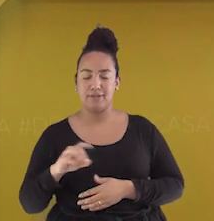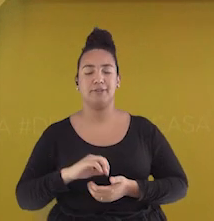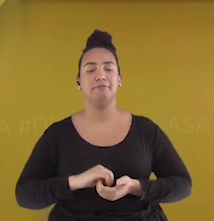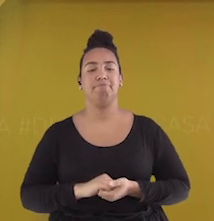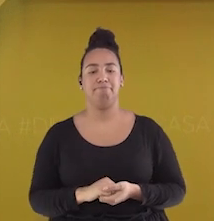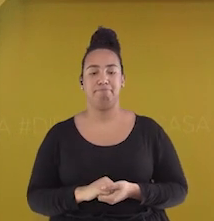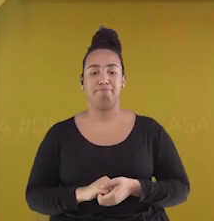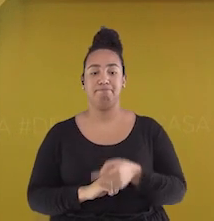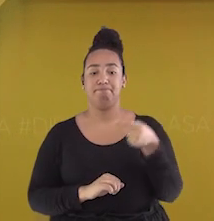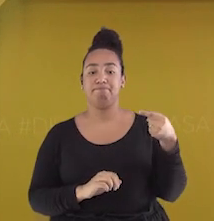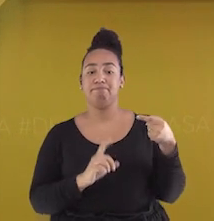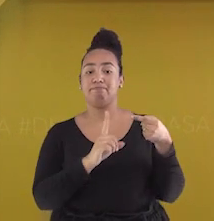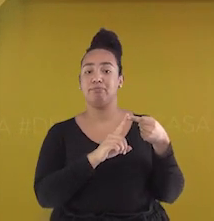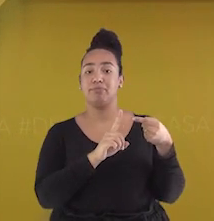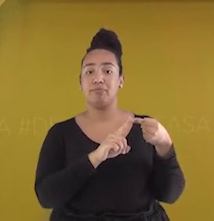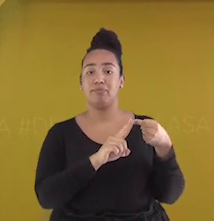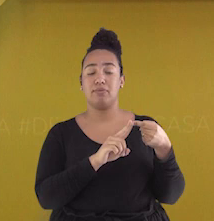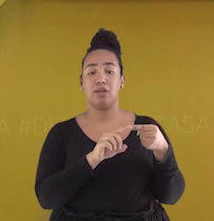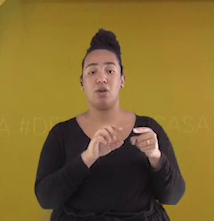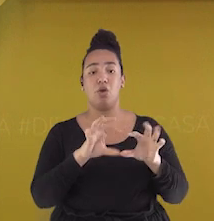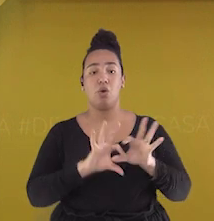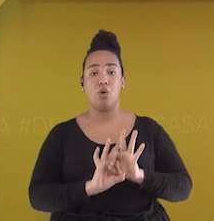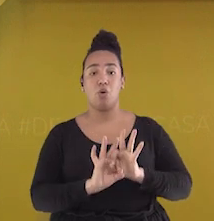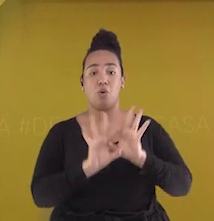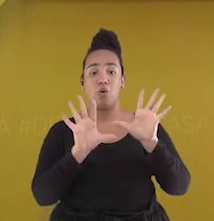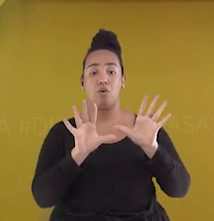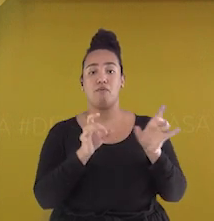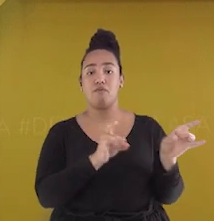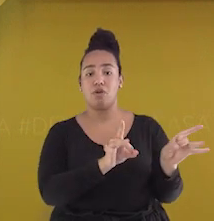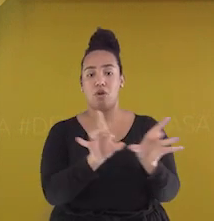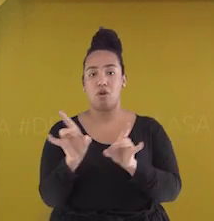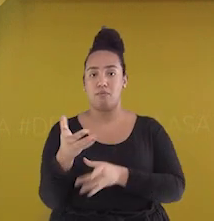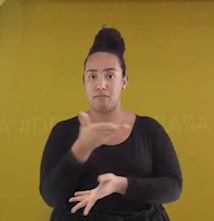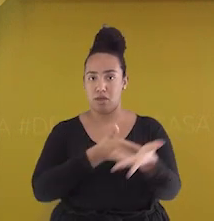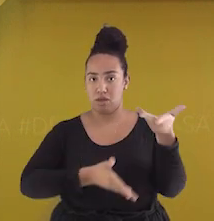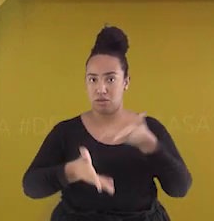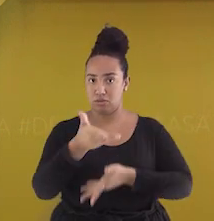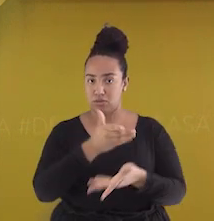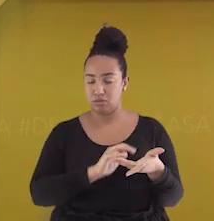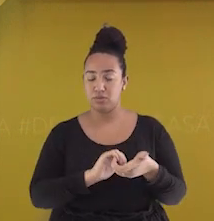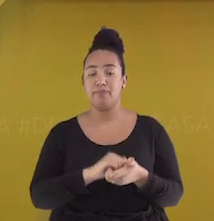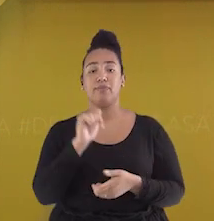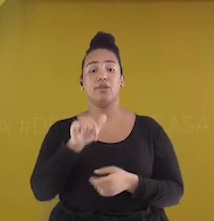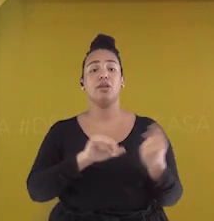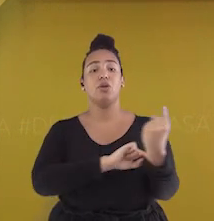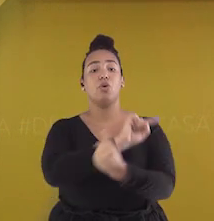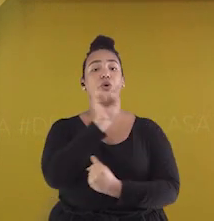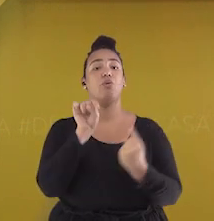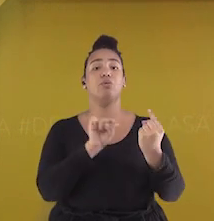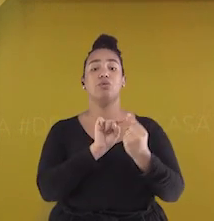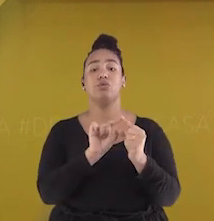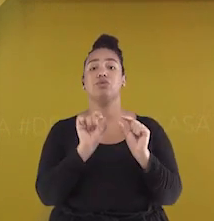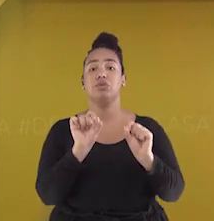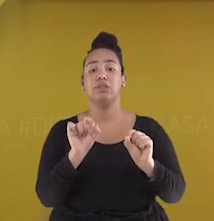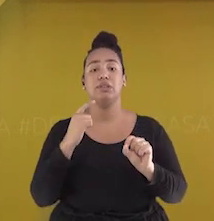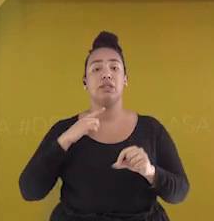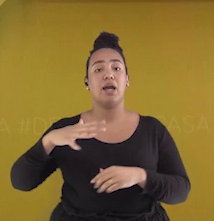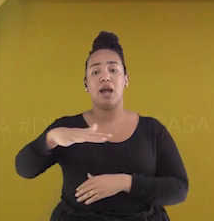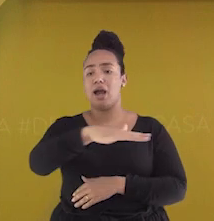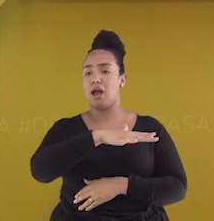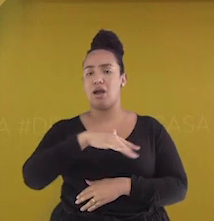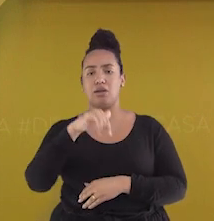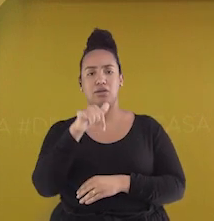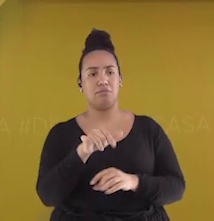Zona de livre comércio é o menor nível de integração. Seu objetivo é apenas criar uma área de